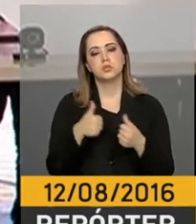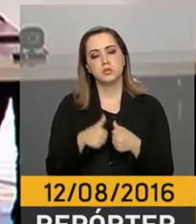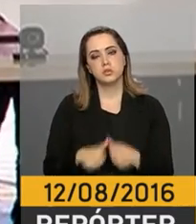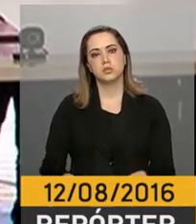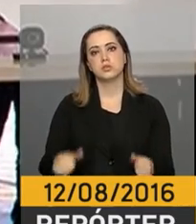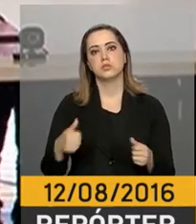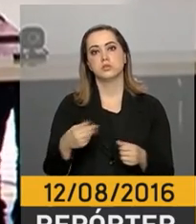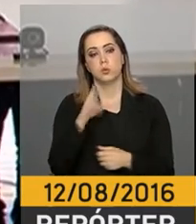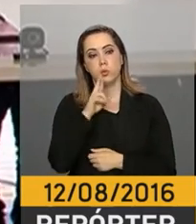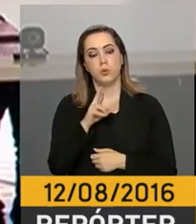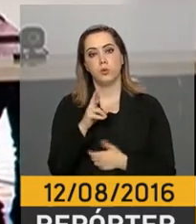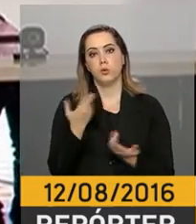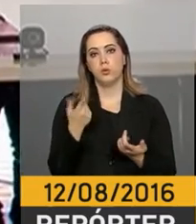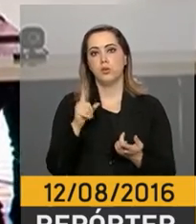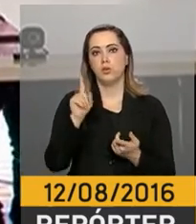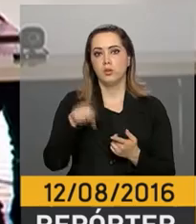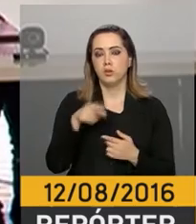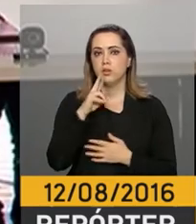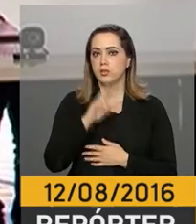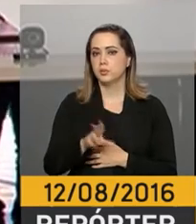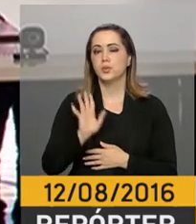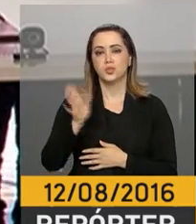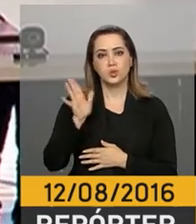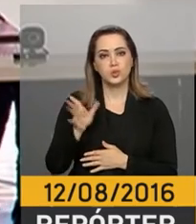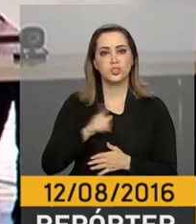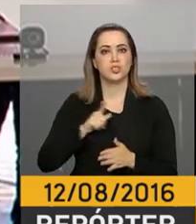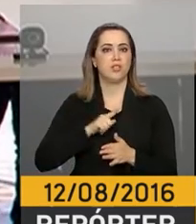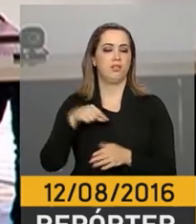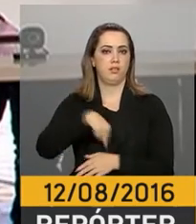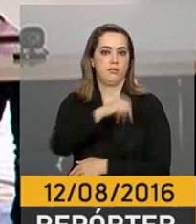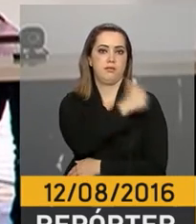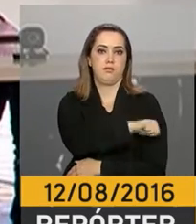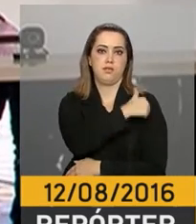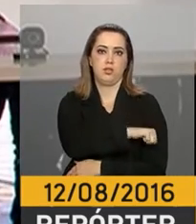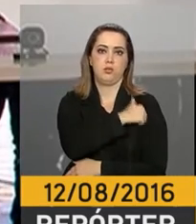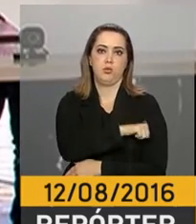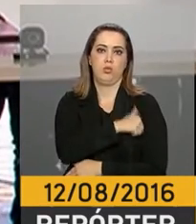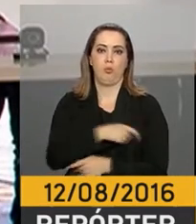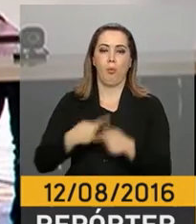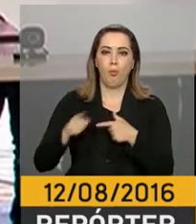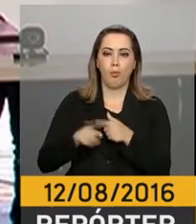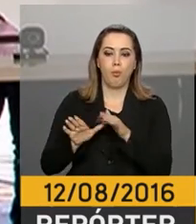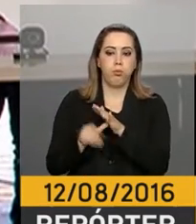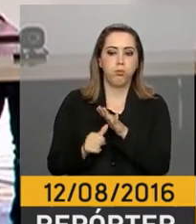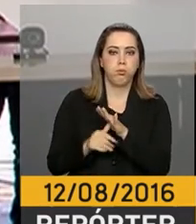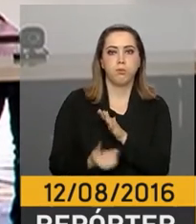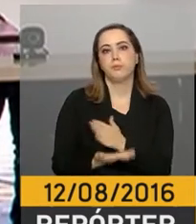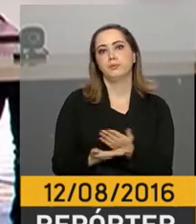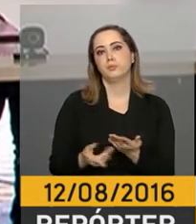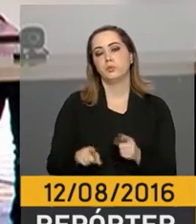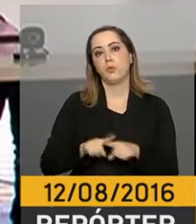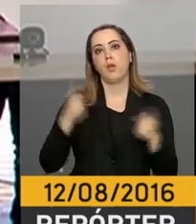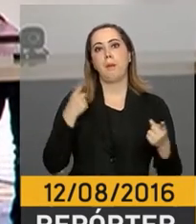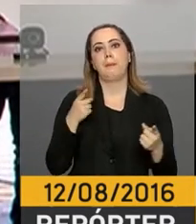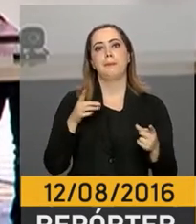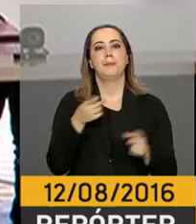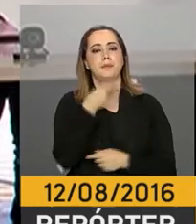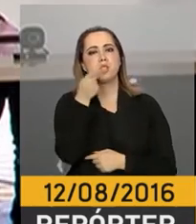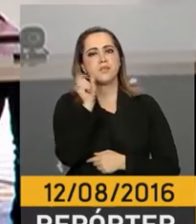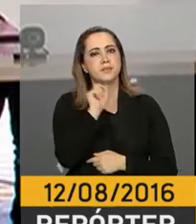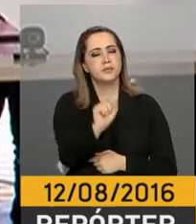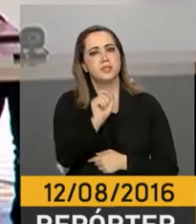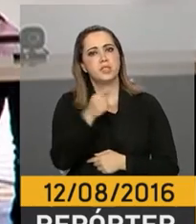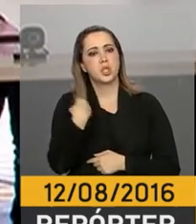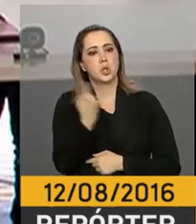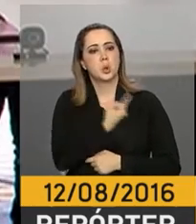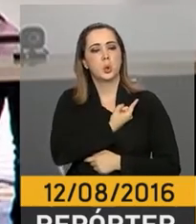elas são resultado da criminalidade remanescente do Rio de Janeiro, pode-se dizer. Mas daí a concluir que nós estamos